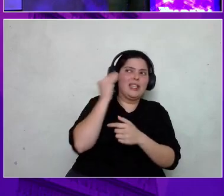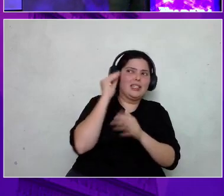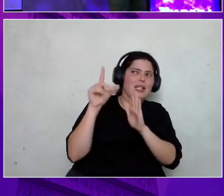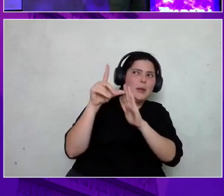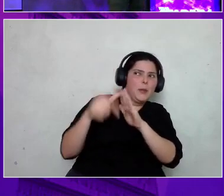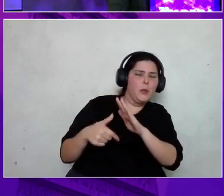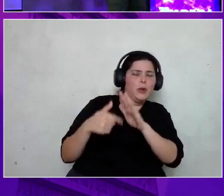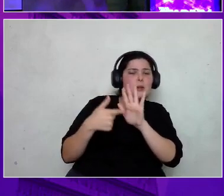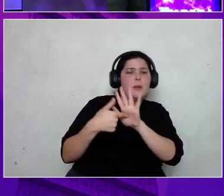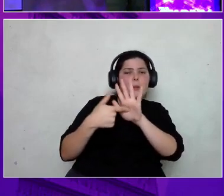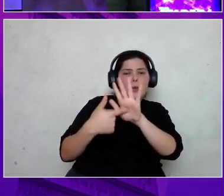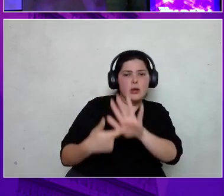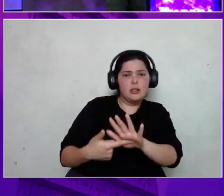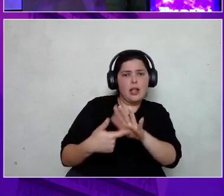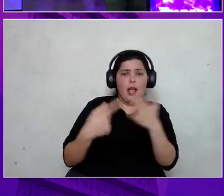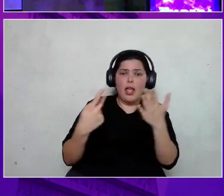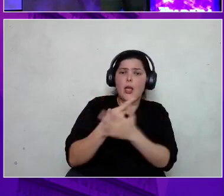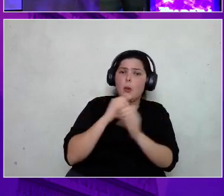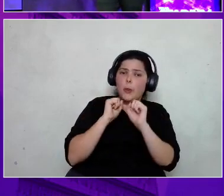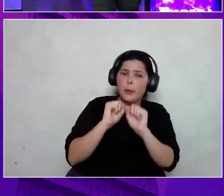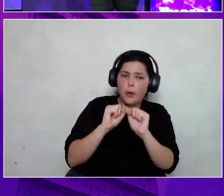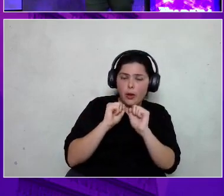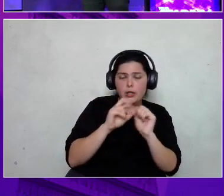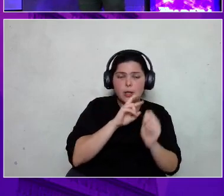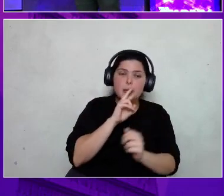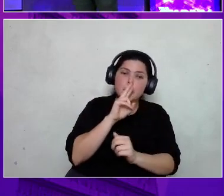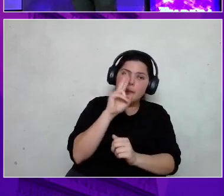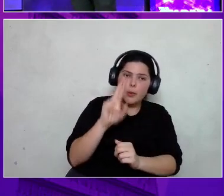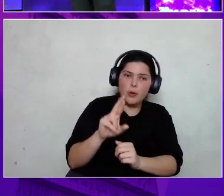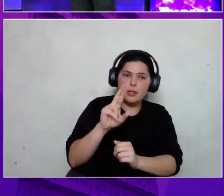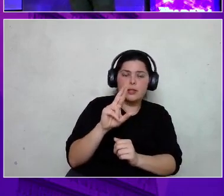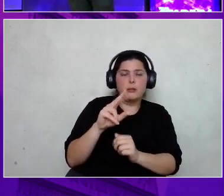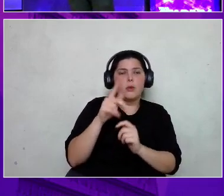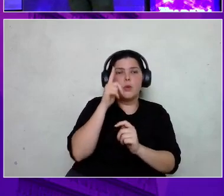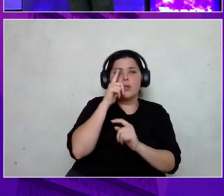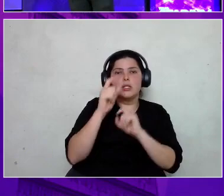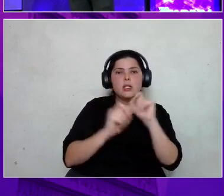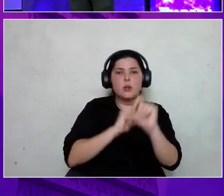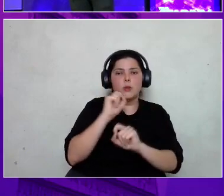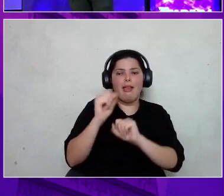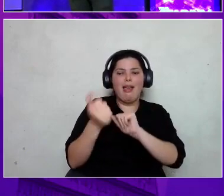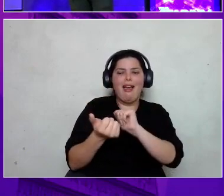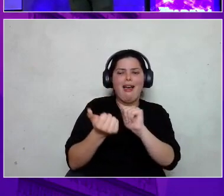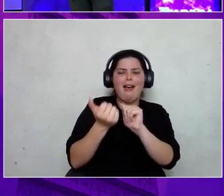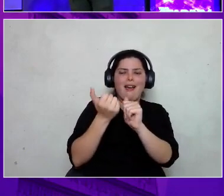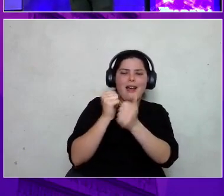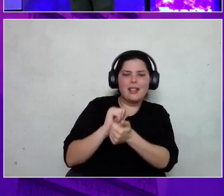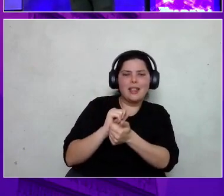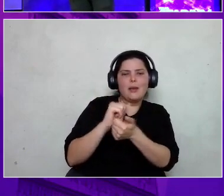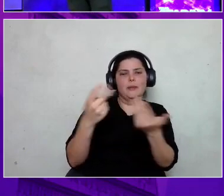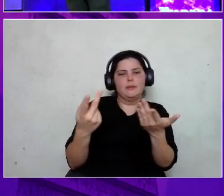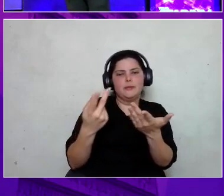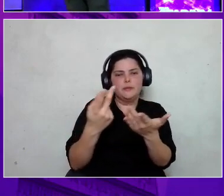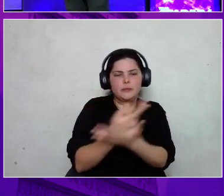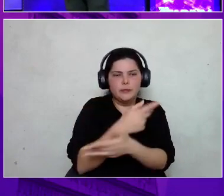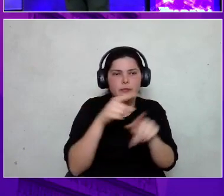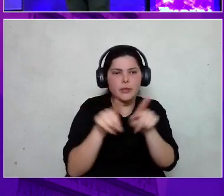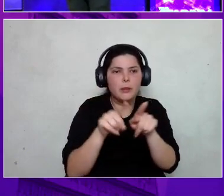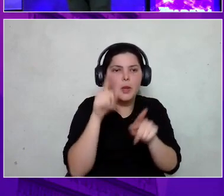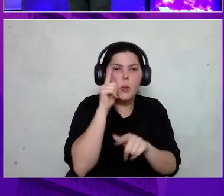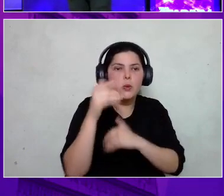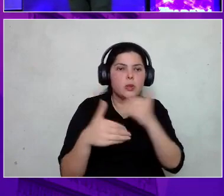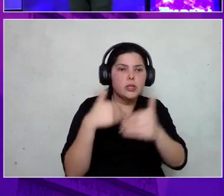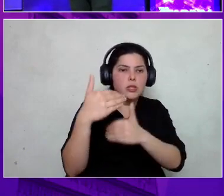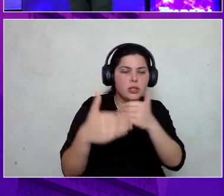tolerância de erros, essa resposta, para que ele possa se adaptar à situação e conseguir chegar, então,